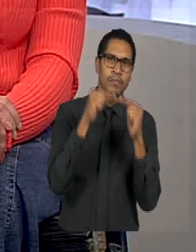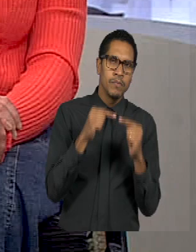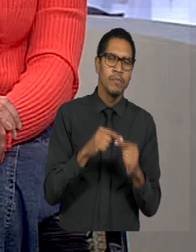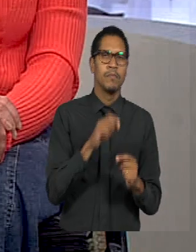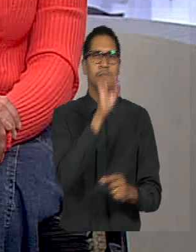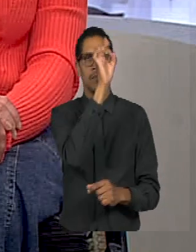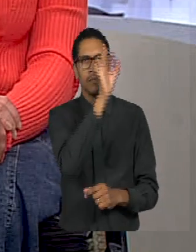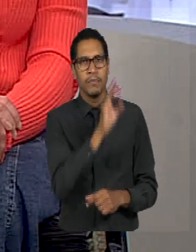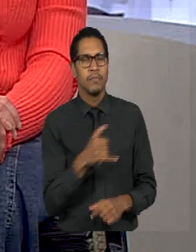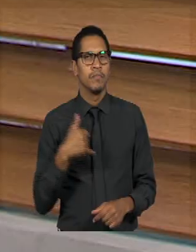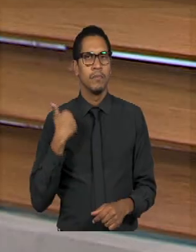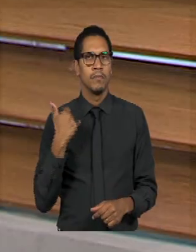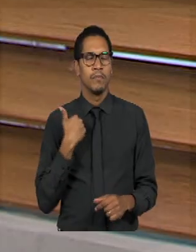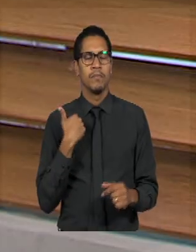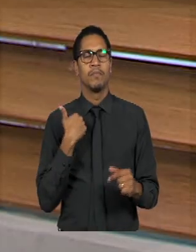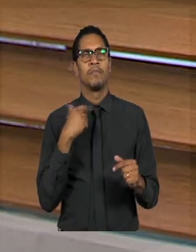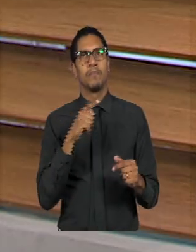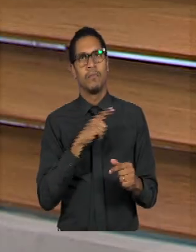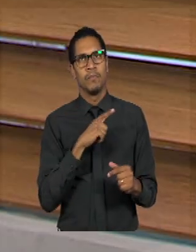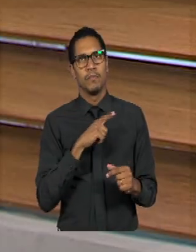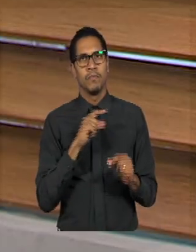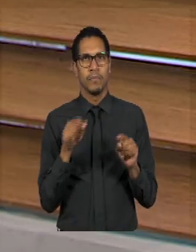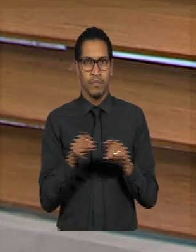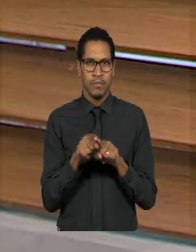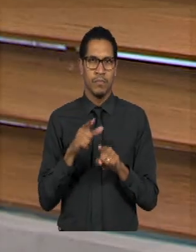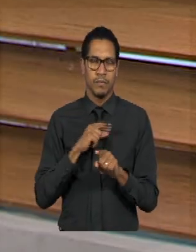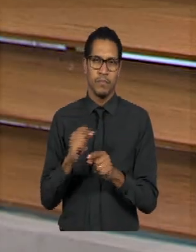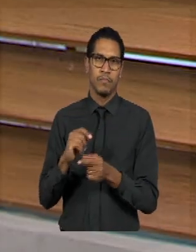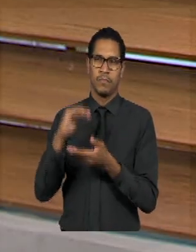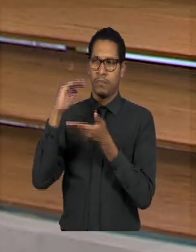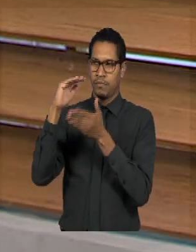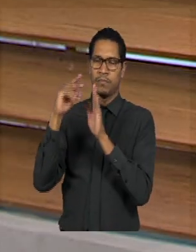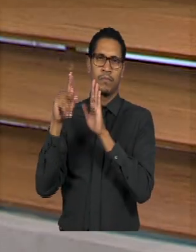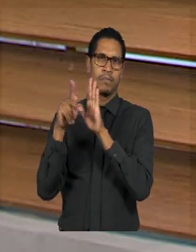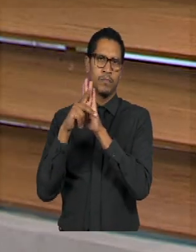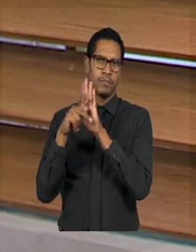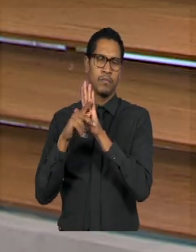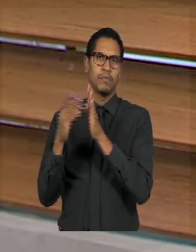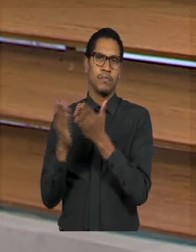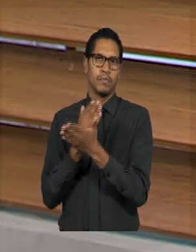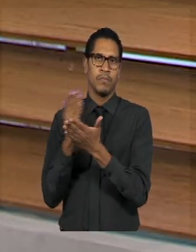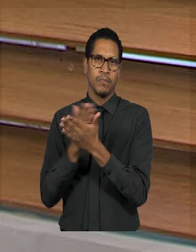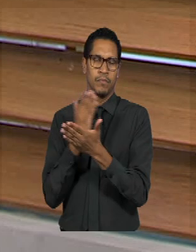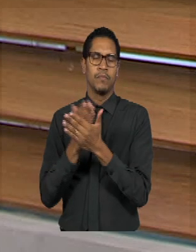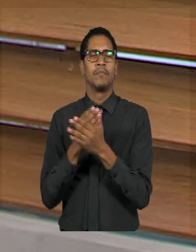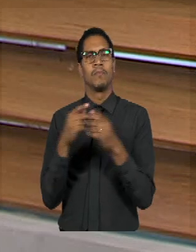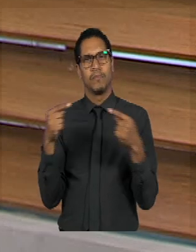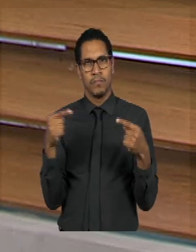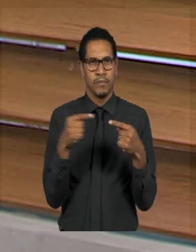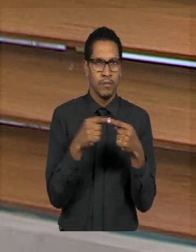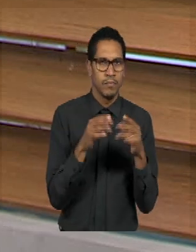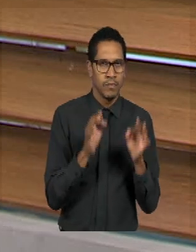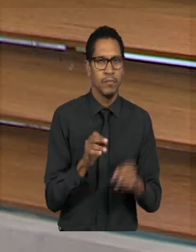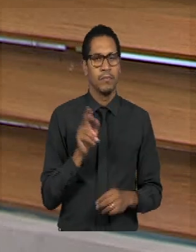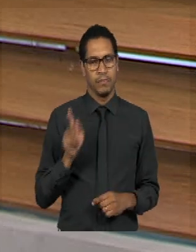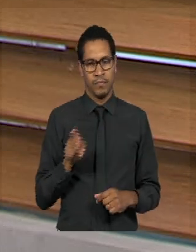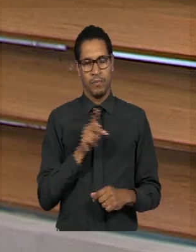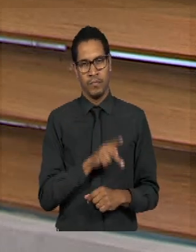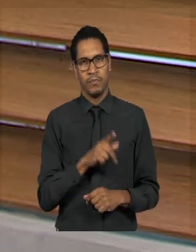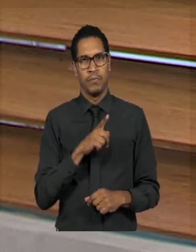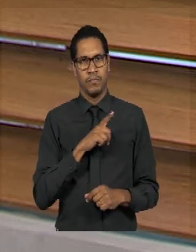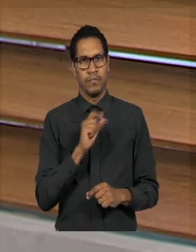etária, eles têm um programa com os livros, né, claro, que esses professores